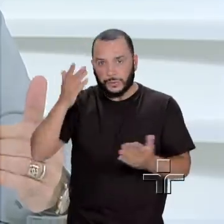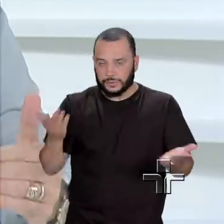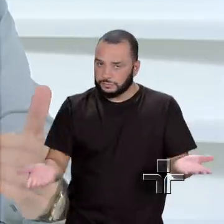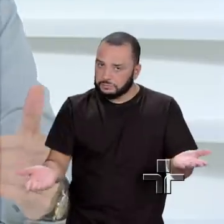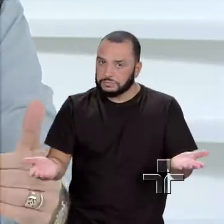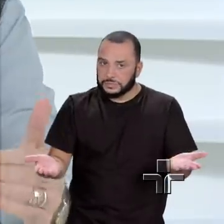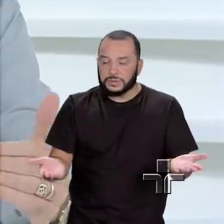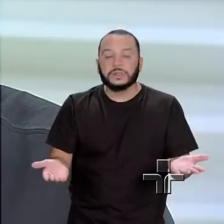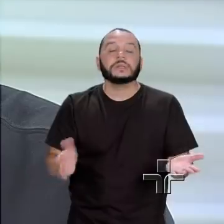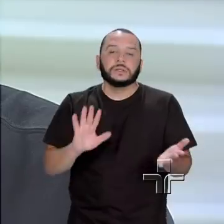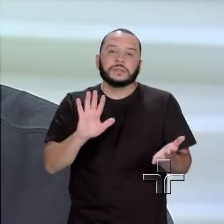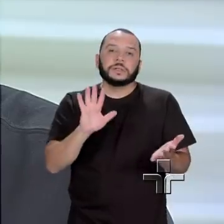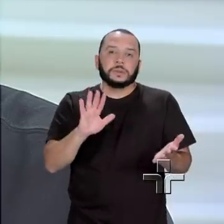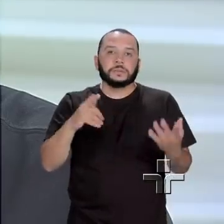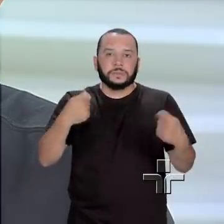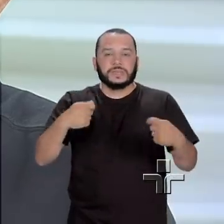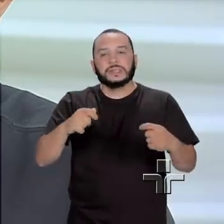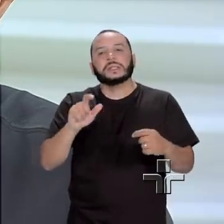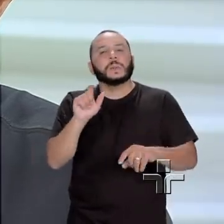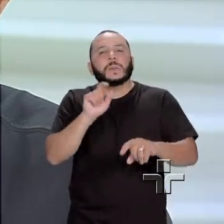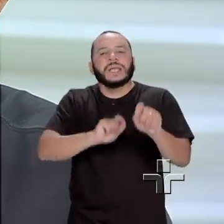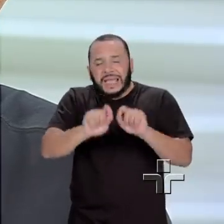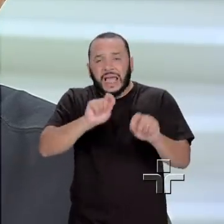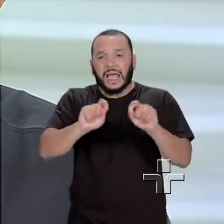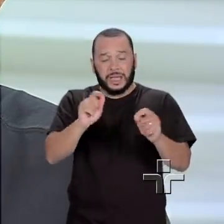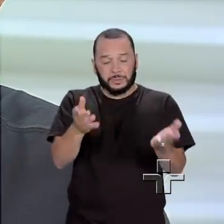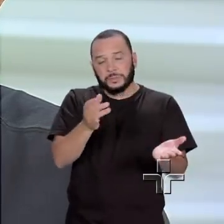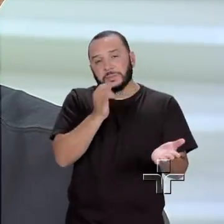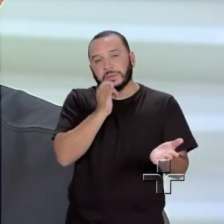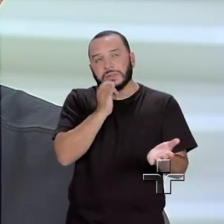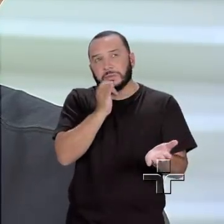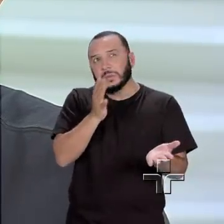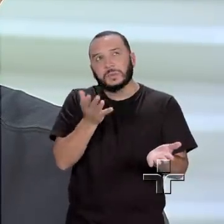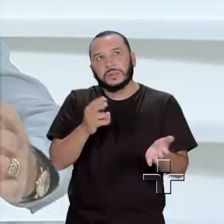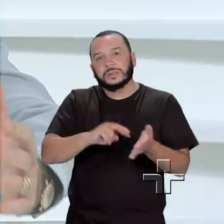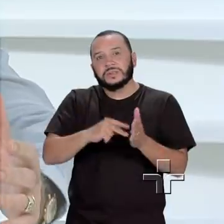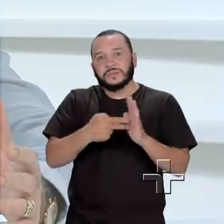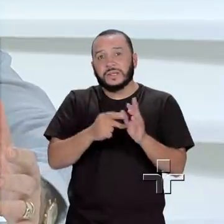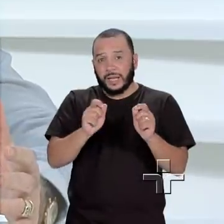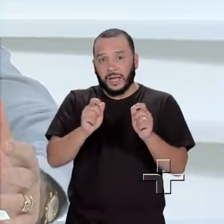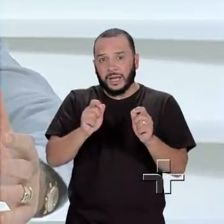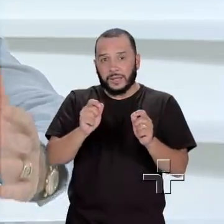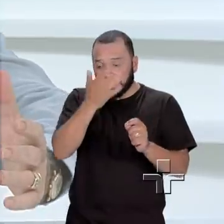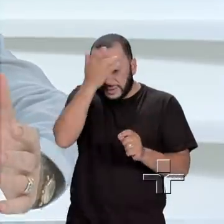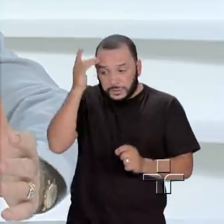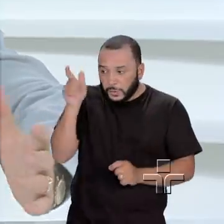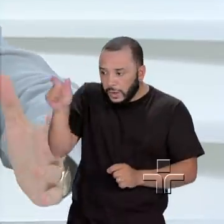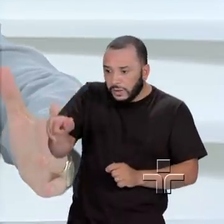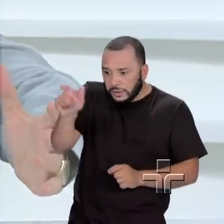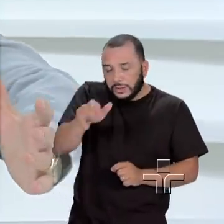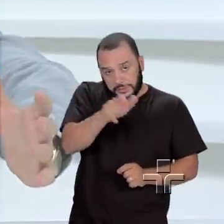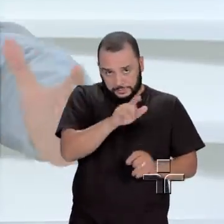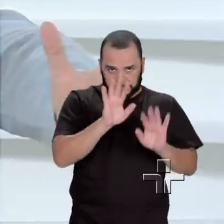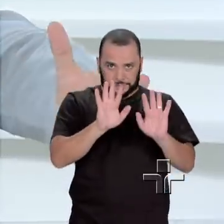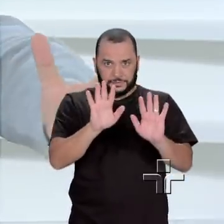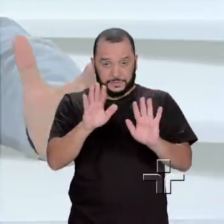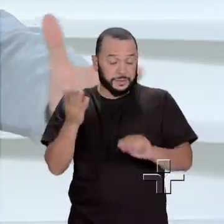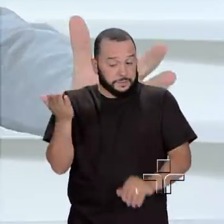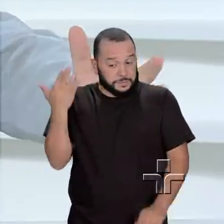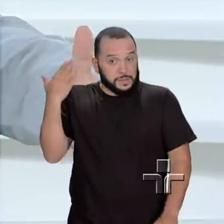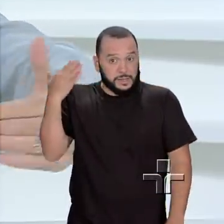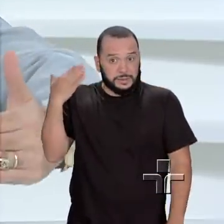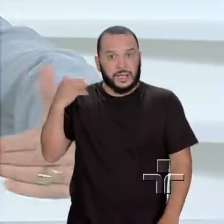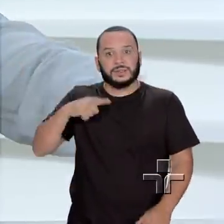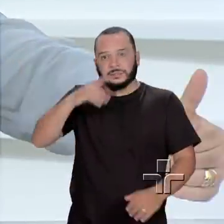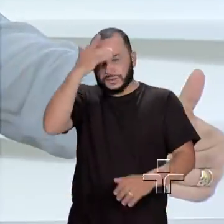fazer uma taxonomia do que seria a personagem hoje, quer dizer, o que é uma exibição de alguém. Antigamente havia um palco onde pouco